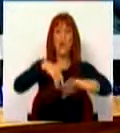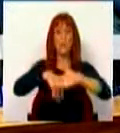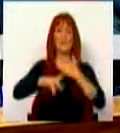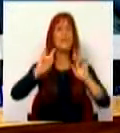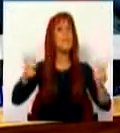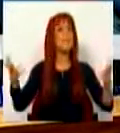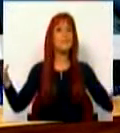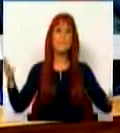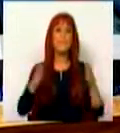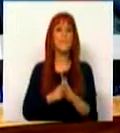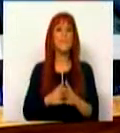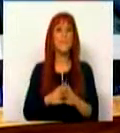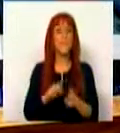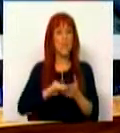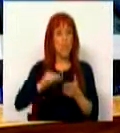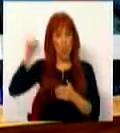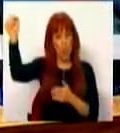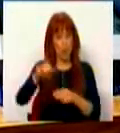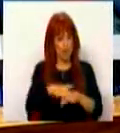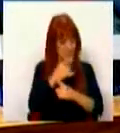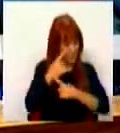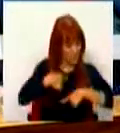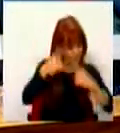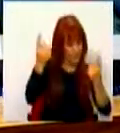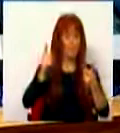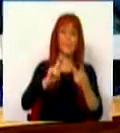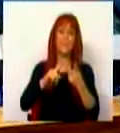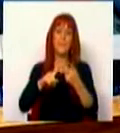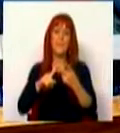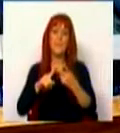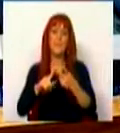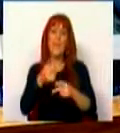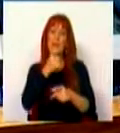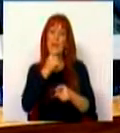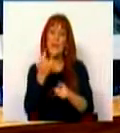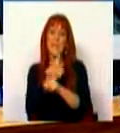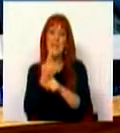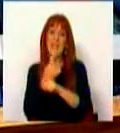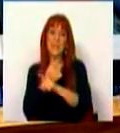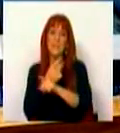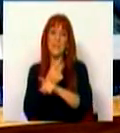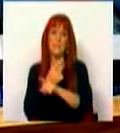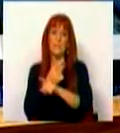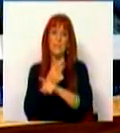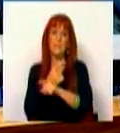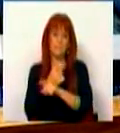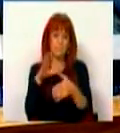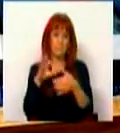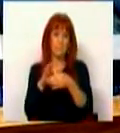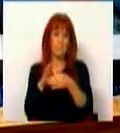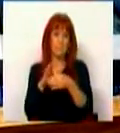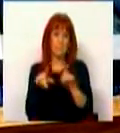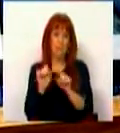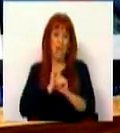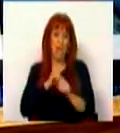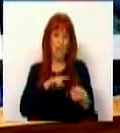para as contratações na administração pública, para as medidas que enquadram e que informam a